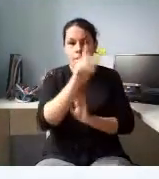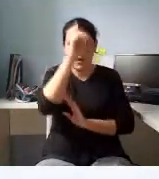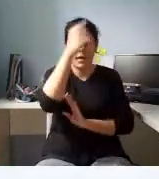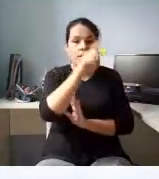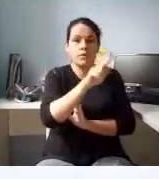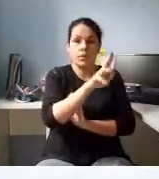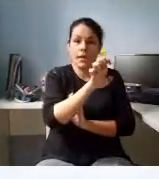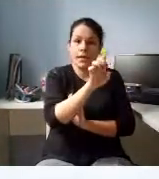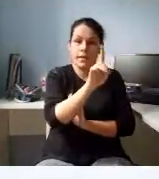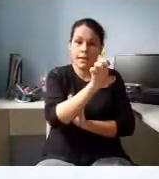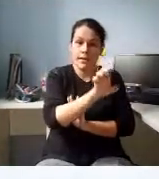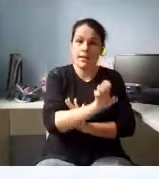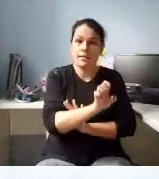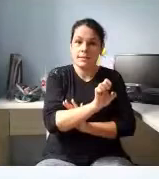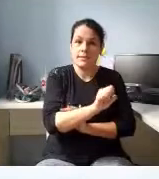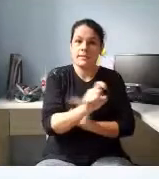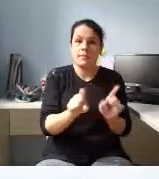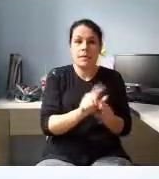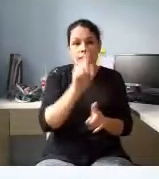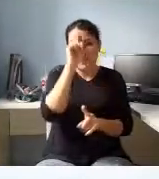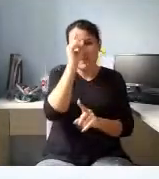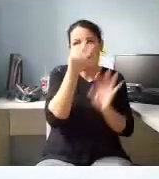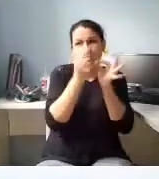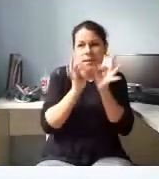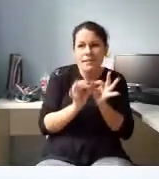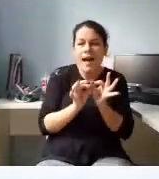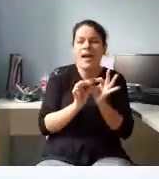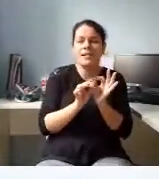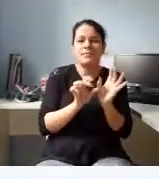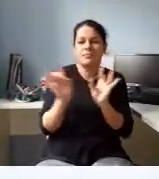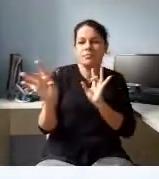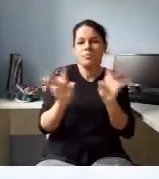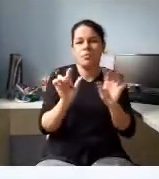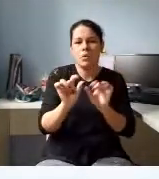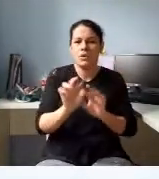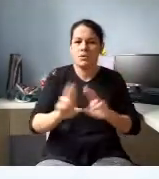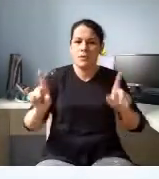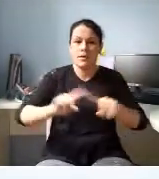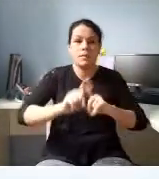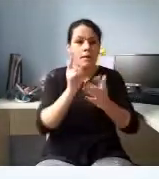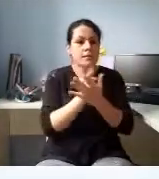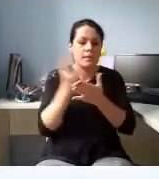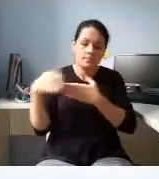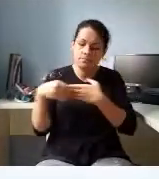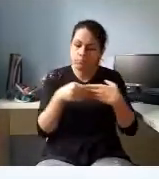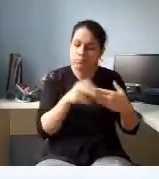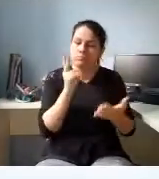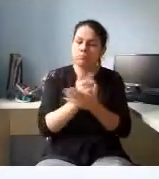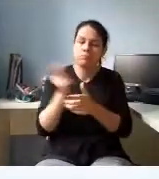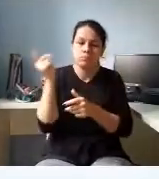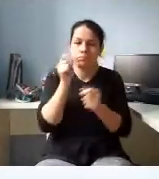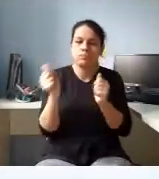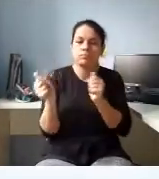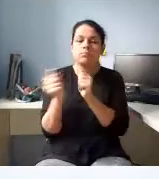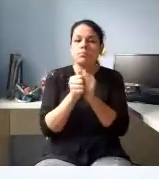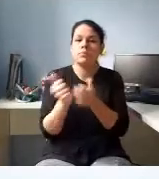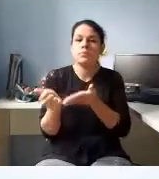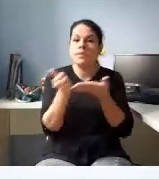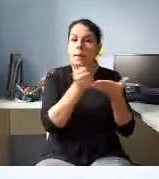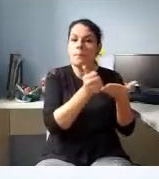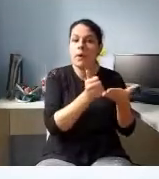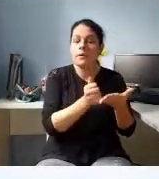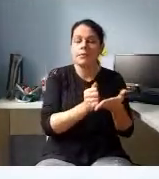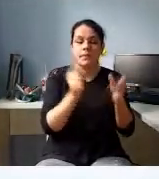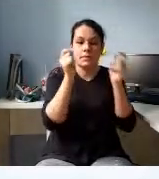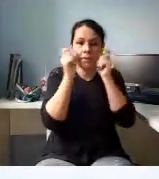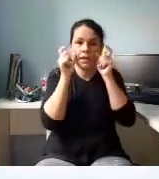pelo Guedes, com uma correção ali, outra acolá, mas muito convergente dos dois candidatos.